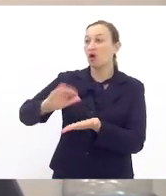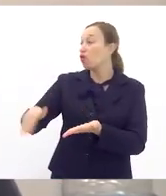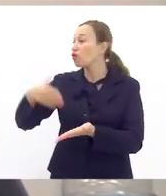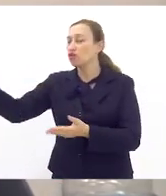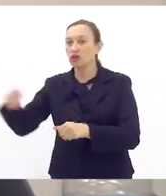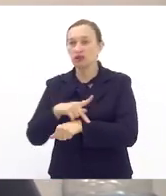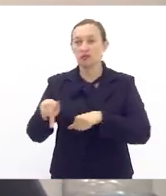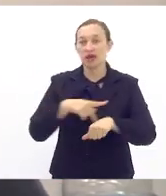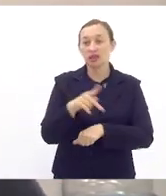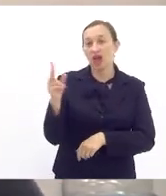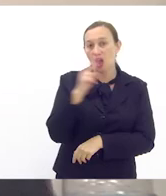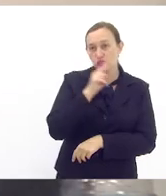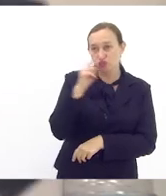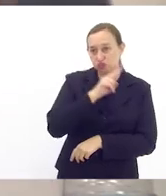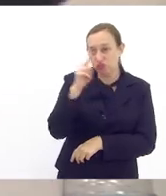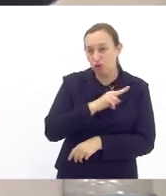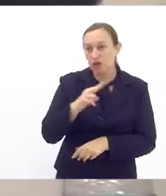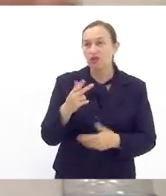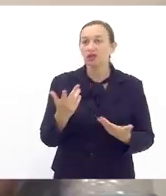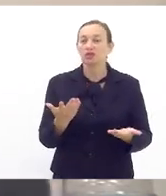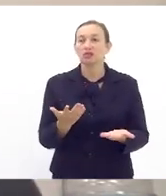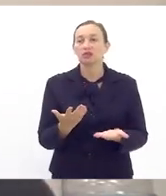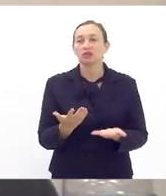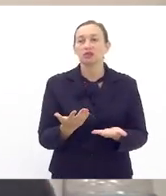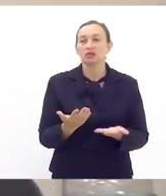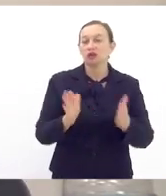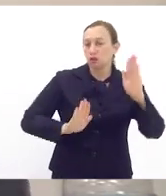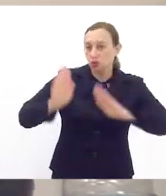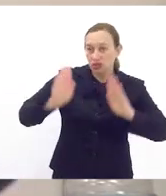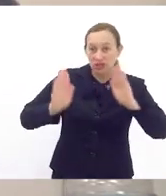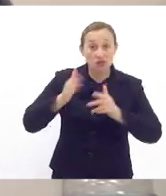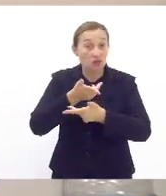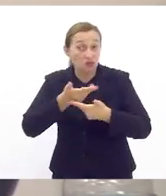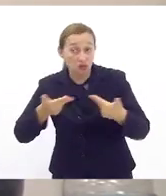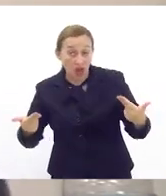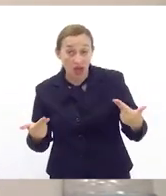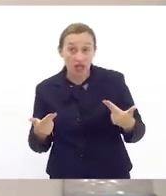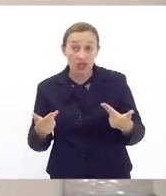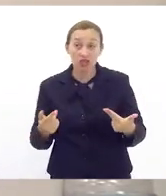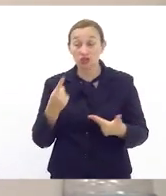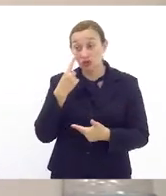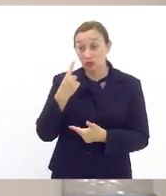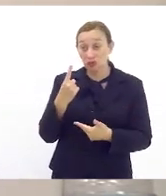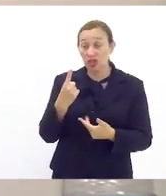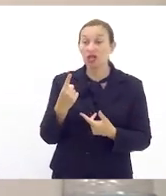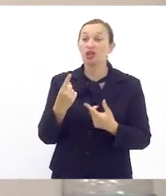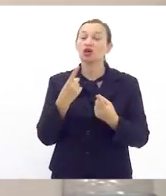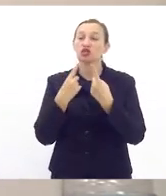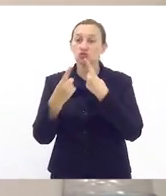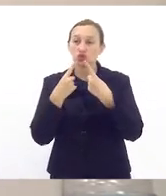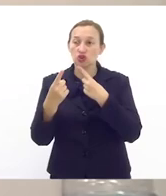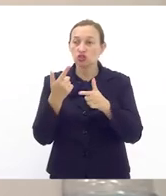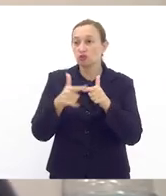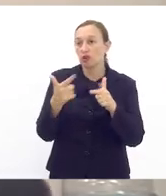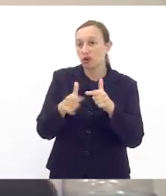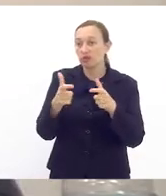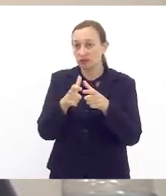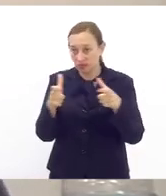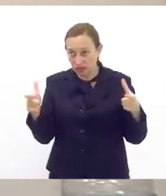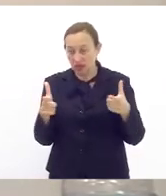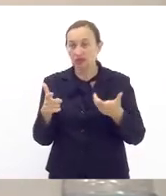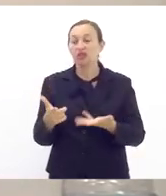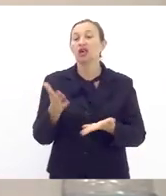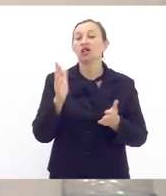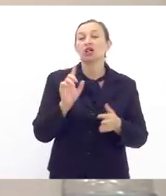é urgente se não vai passar concessão licita de novo outras são prorrogadas e a gente vai estar aqui discutindo problemas absurdos e